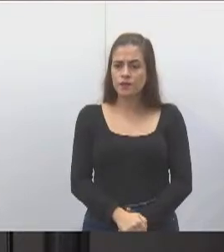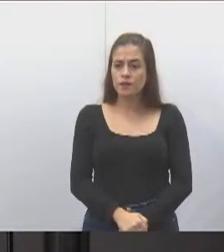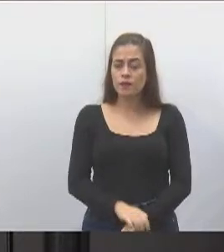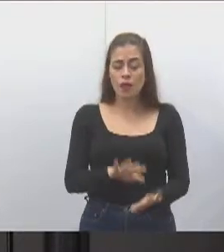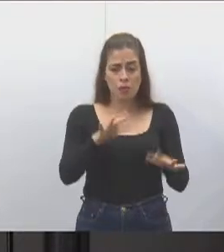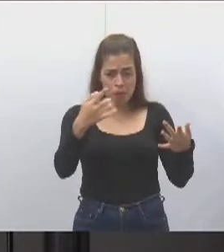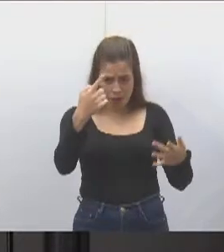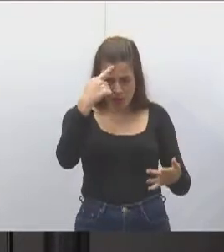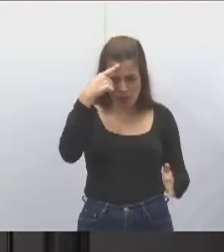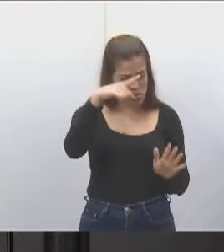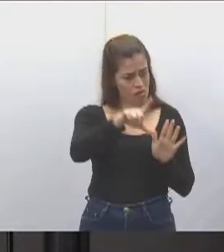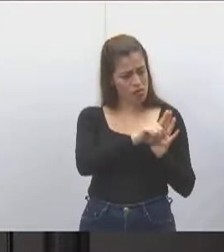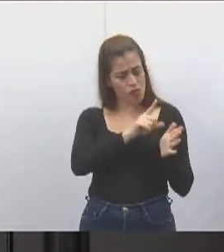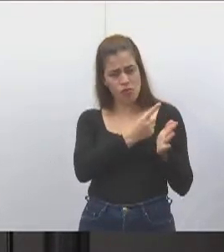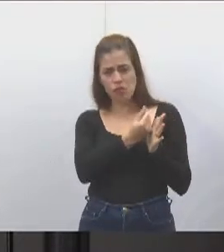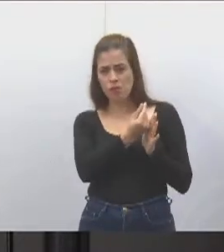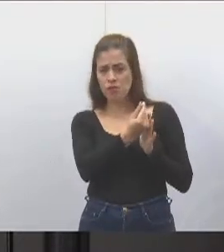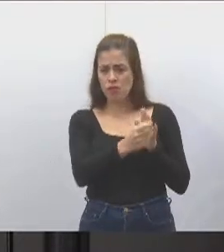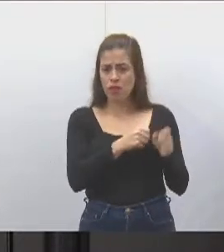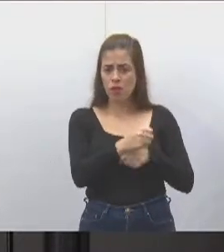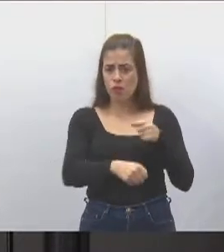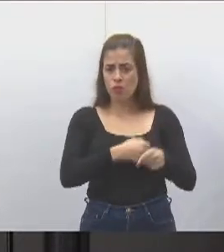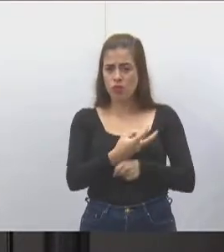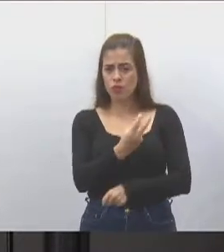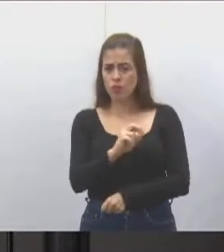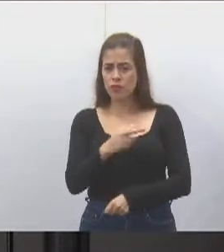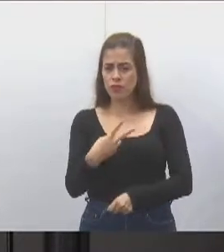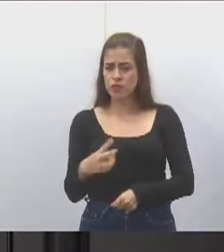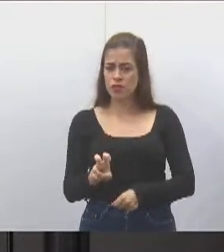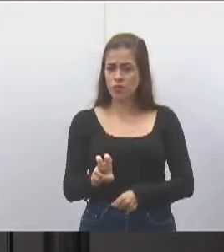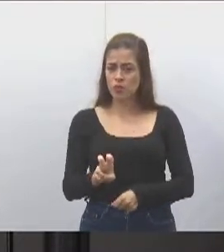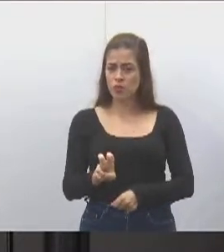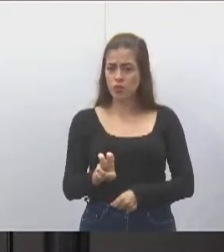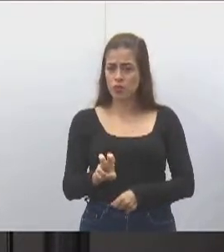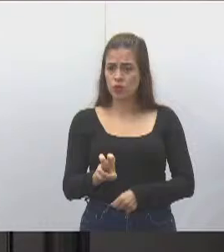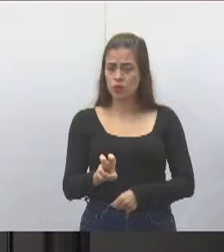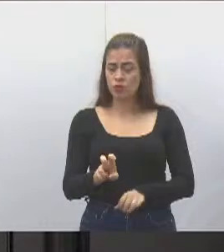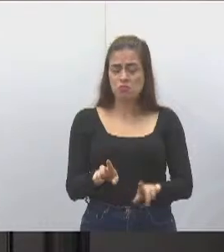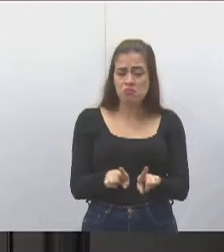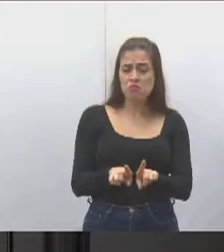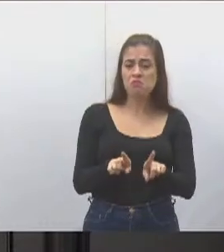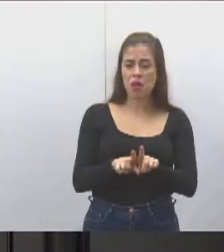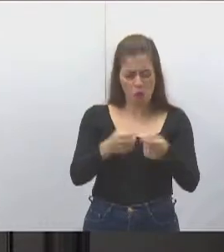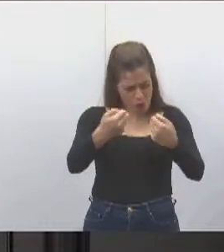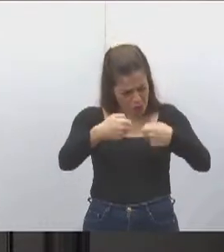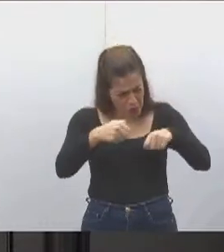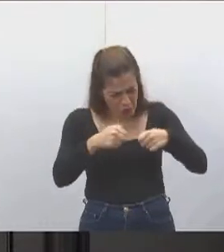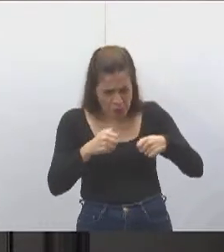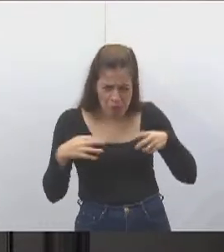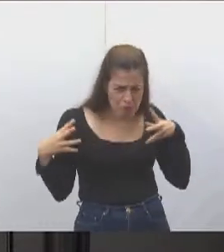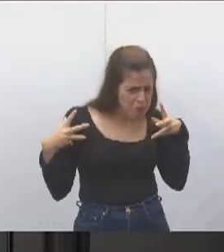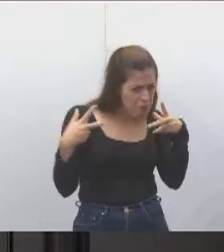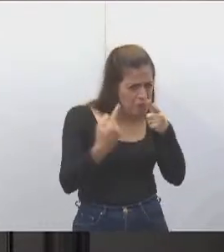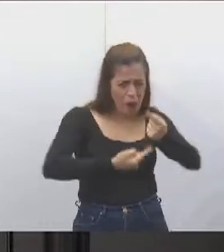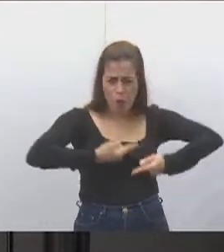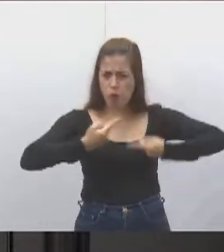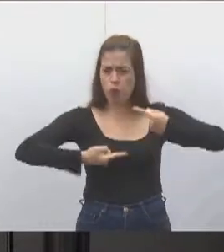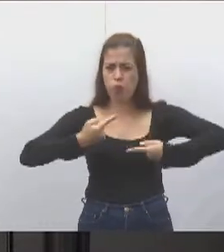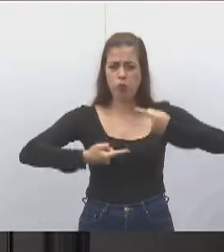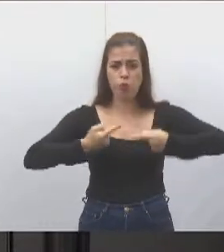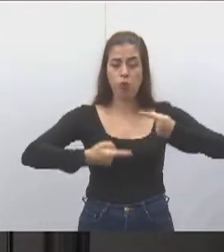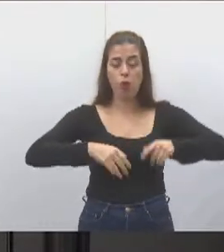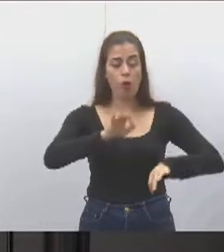a lei orçamentária do ano de 2025 e considerando a necessidade de todas as discussões do